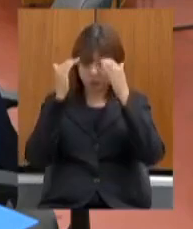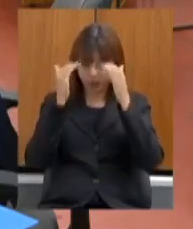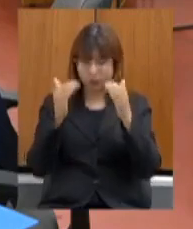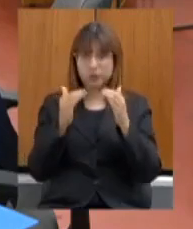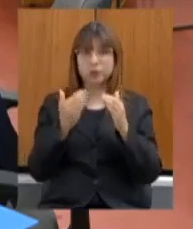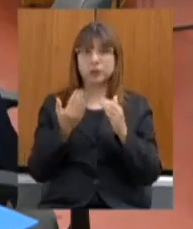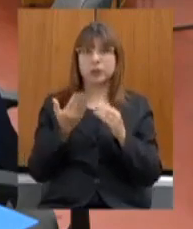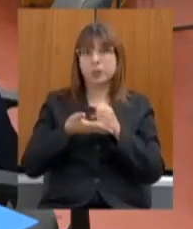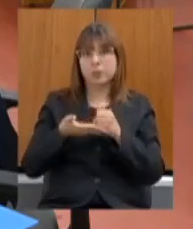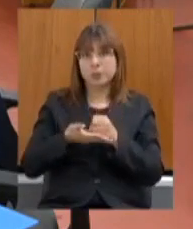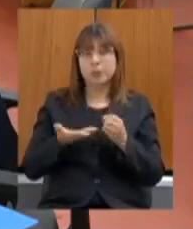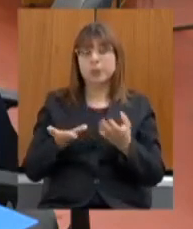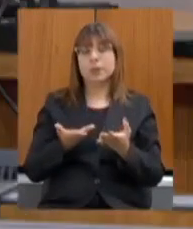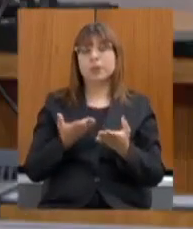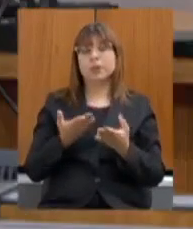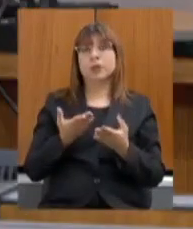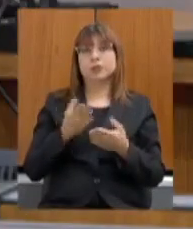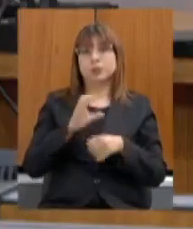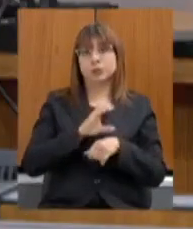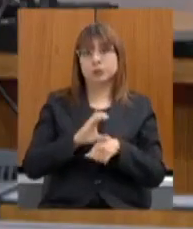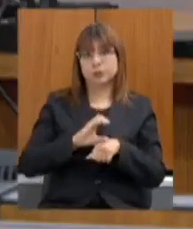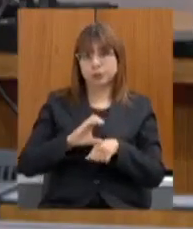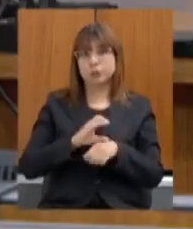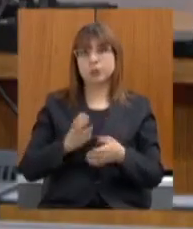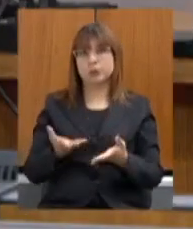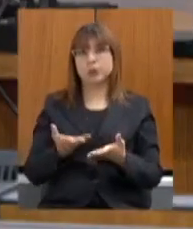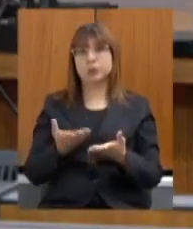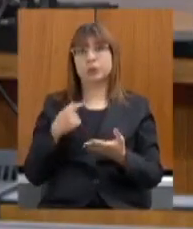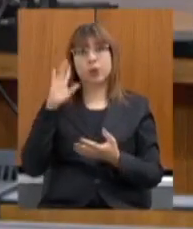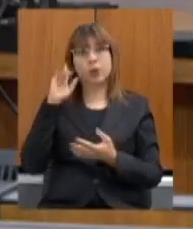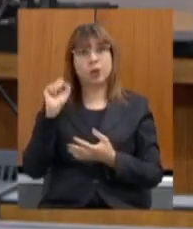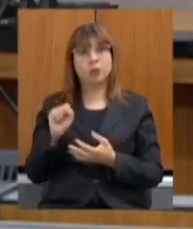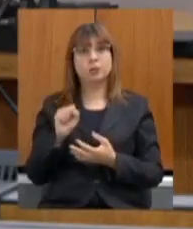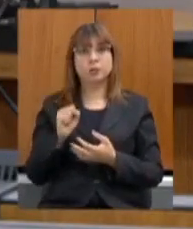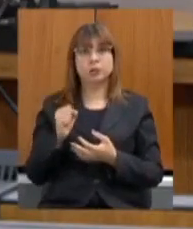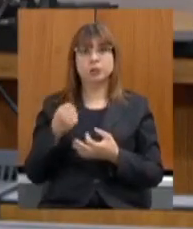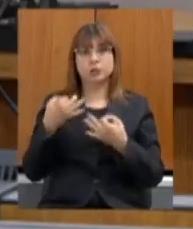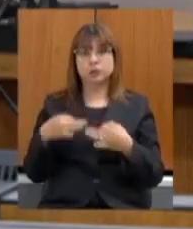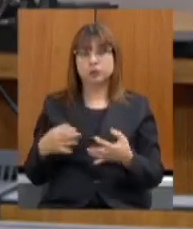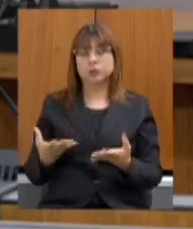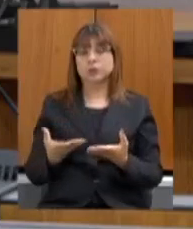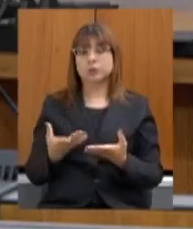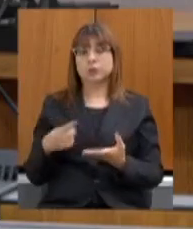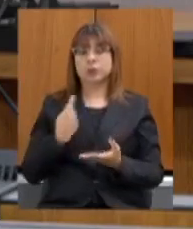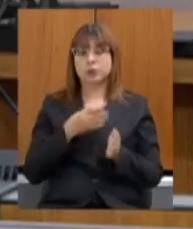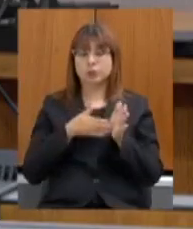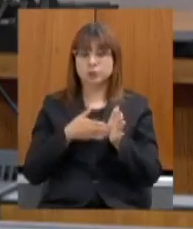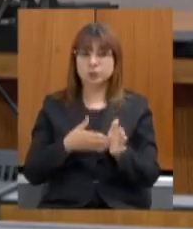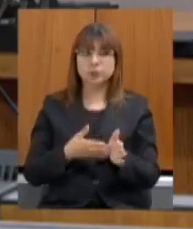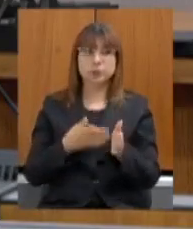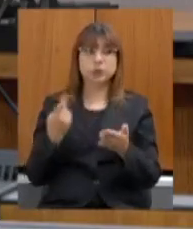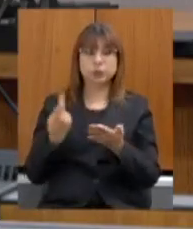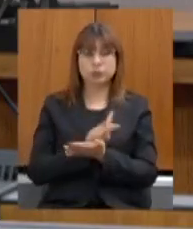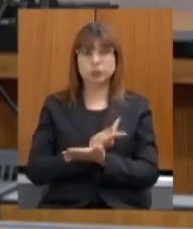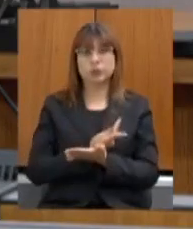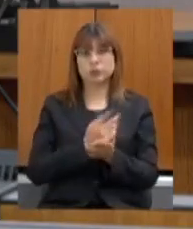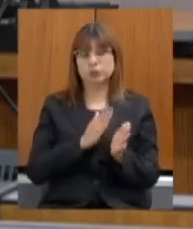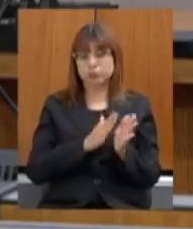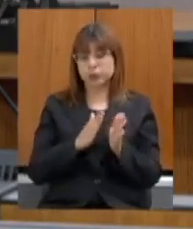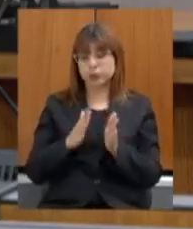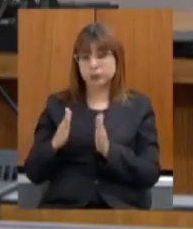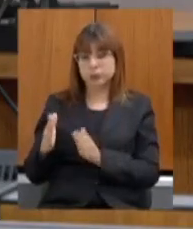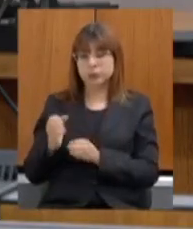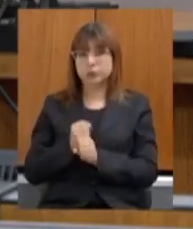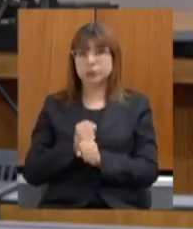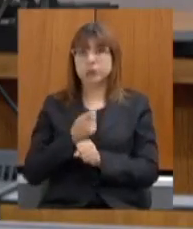saúde, nem educação, nem FAPMIG. E acho que o que é fundamental é como poder legislativo, a gente ir acompanhando a execução ao longo do ano.